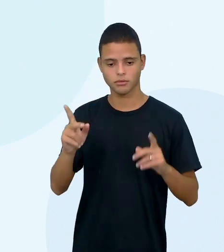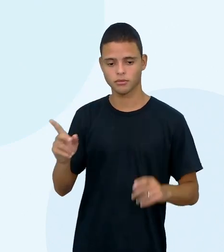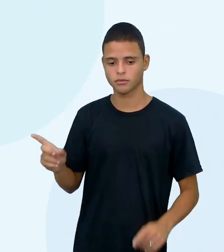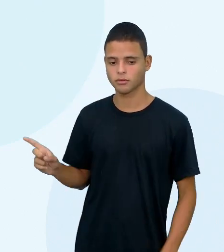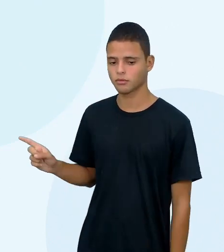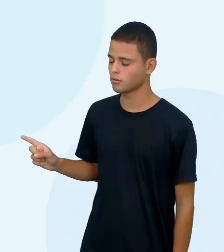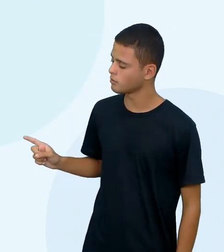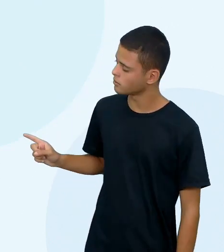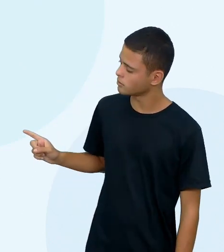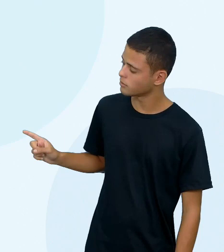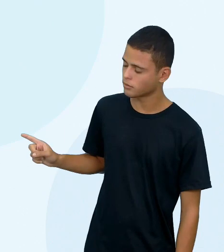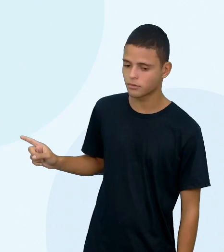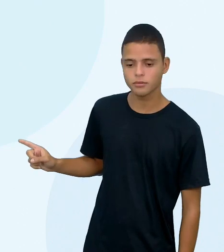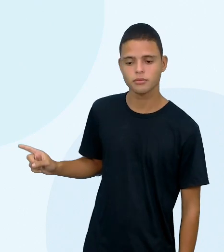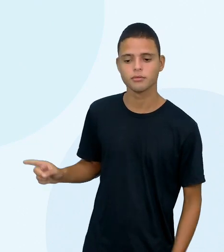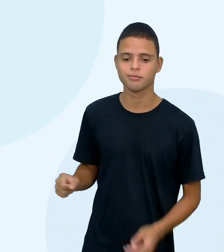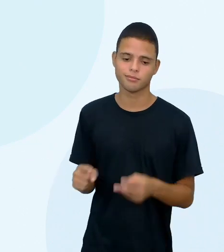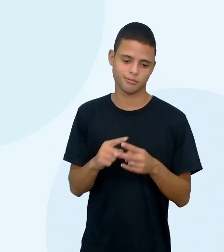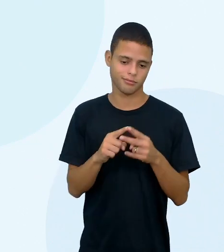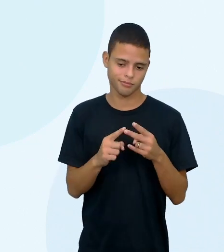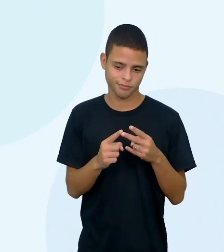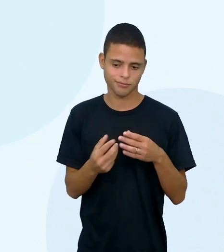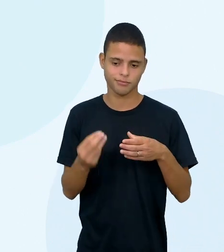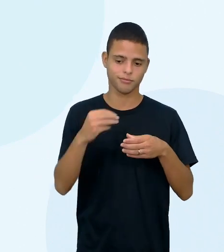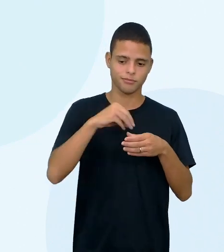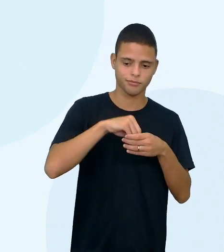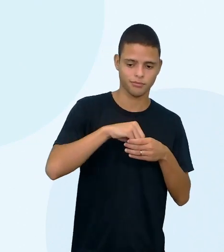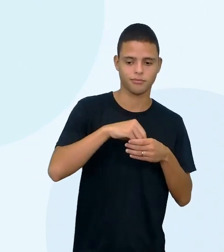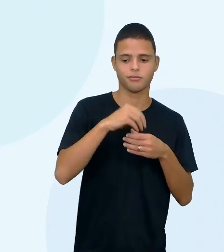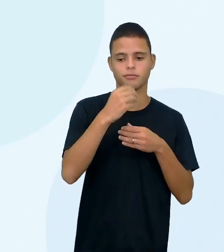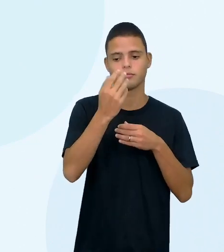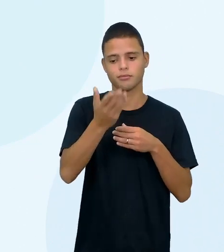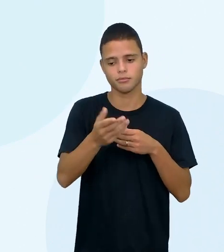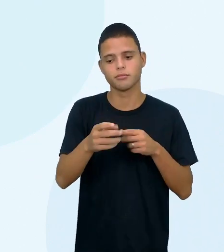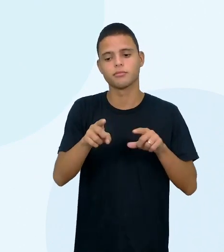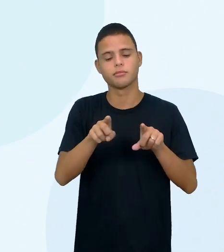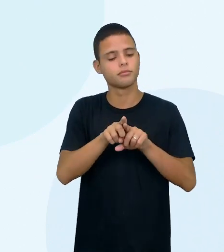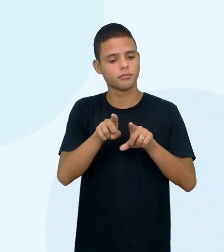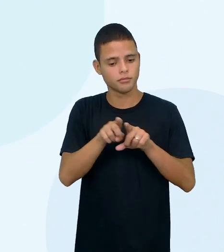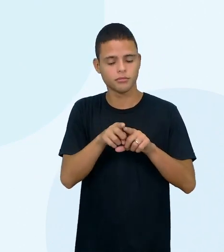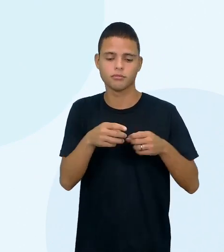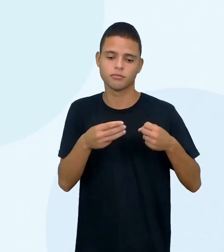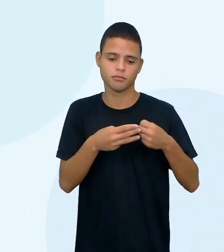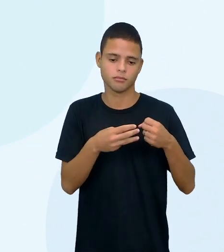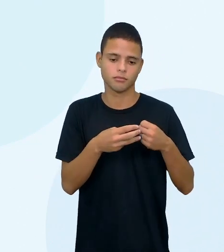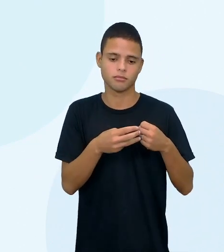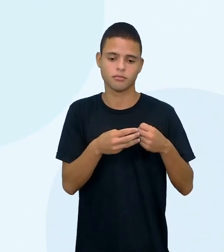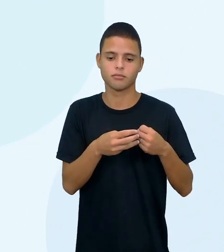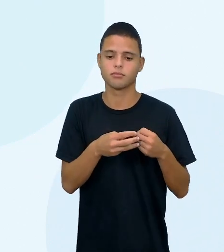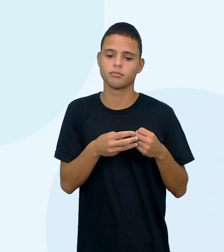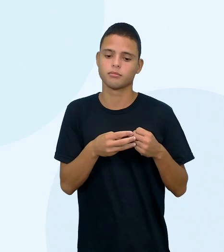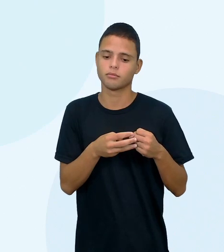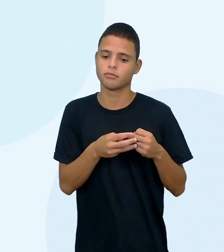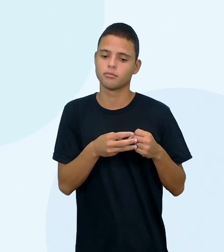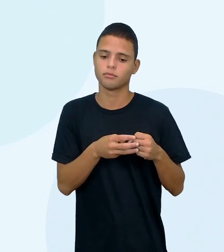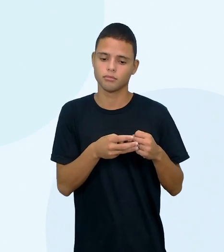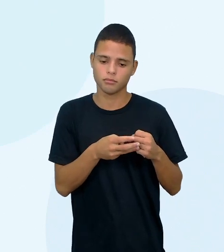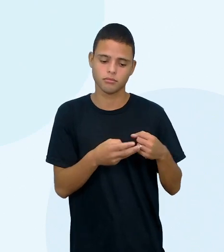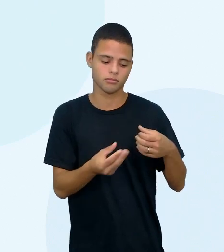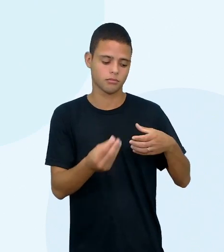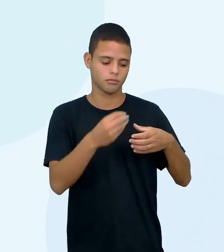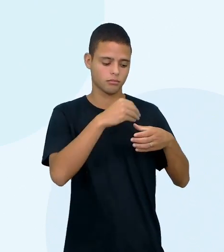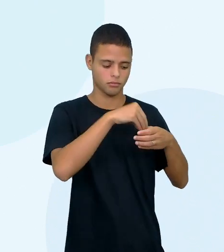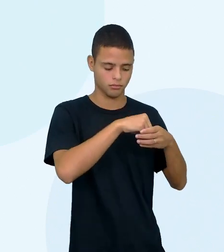né, entre digestão extra e digestão intracelular. Então, uma parte da